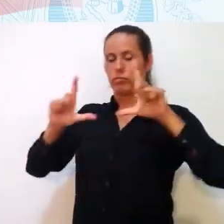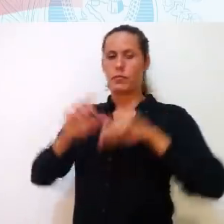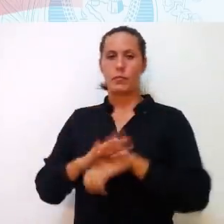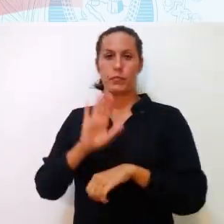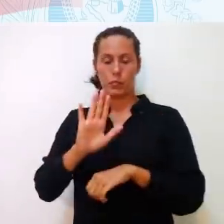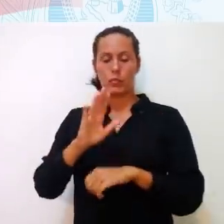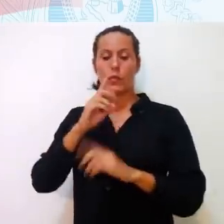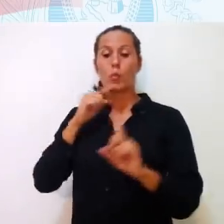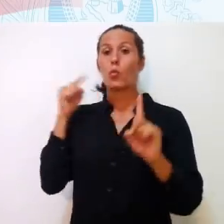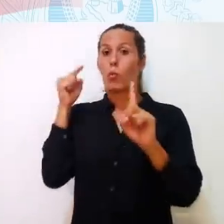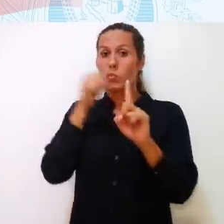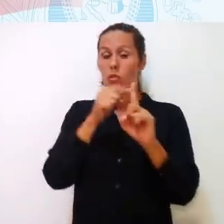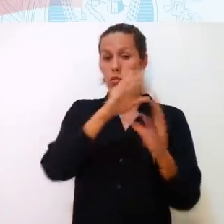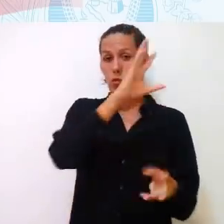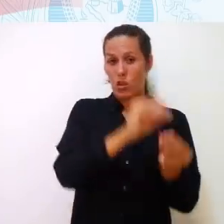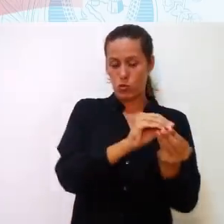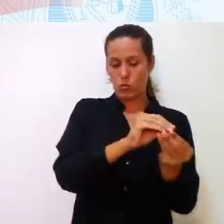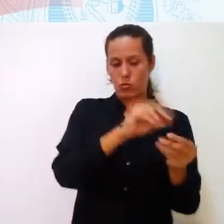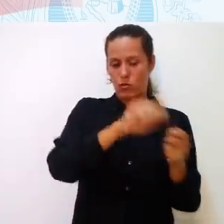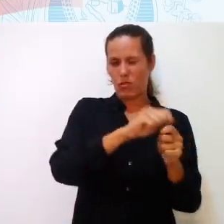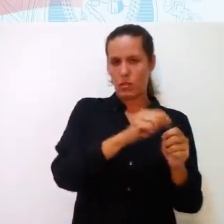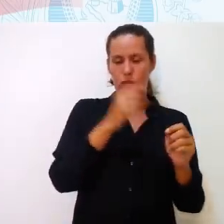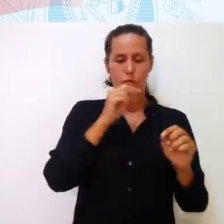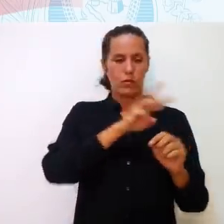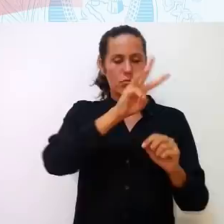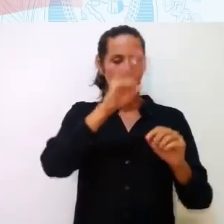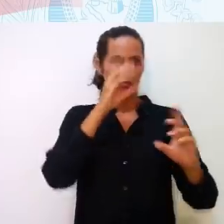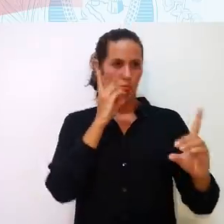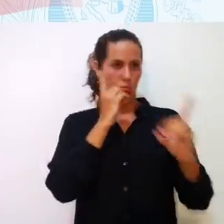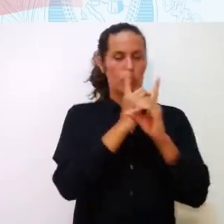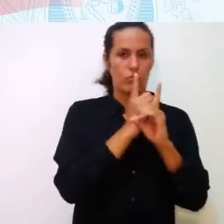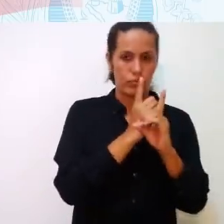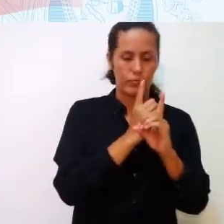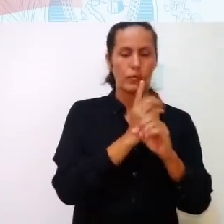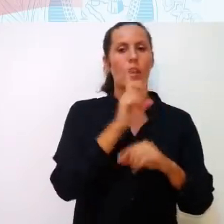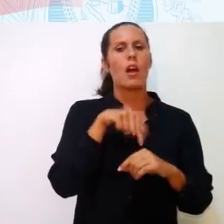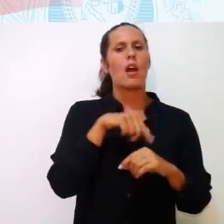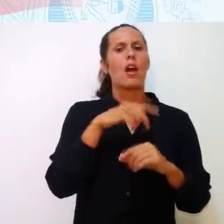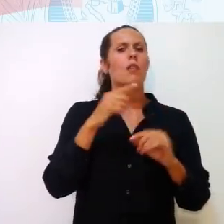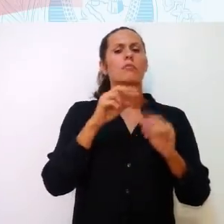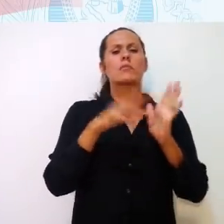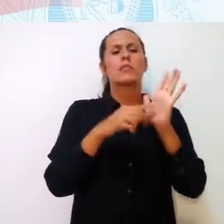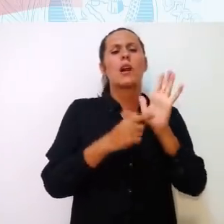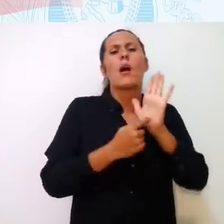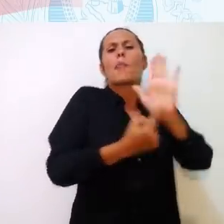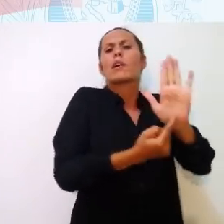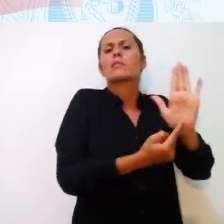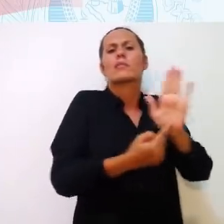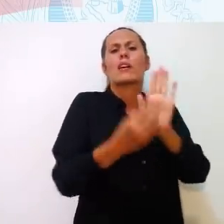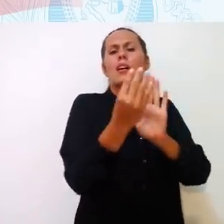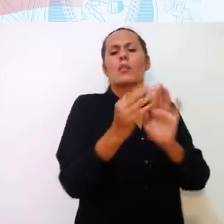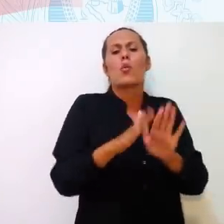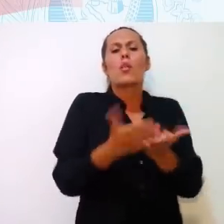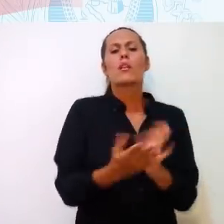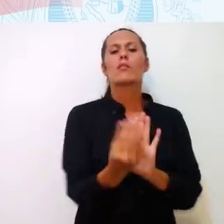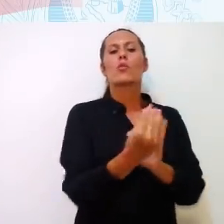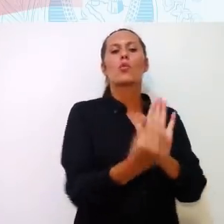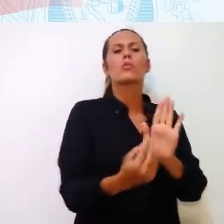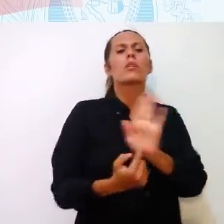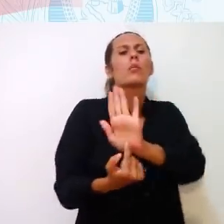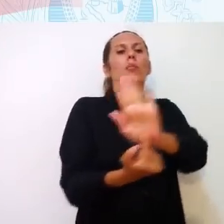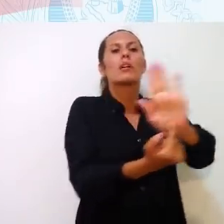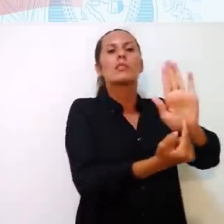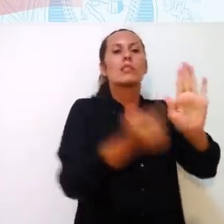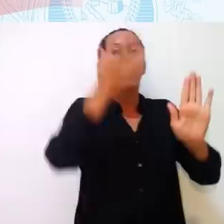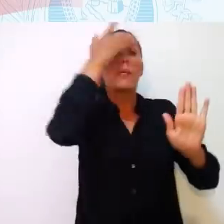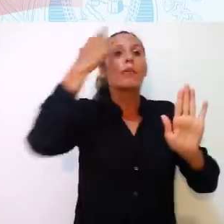para você. Bom, o objetivo do resumo feito pelo site da Amazon, assim que você acessa a página do Morte e Vida Severina, é apresentar o